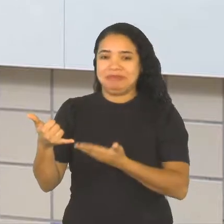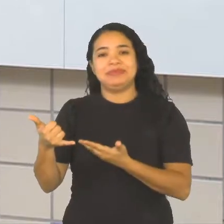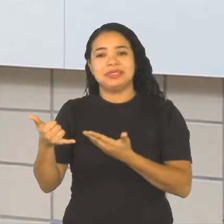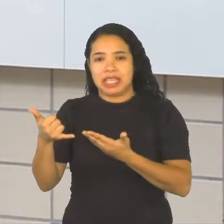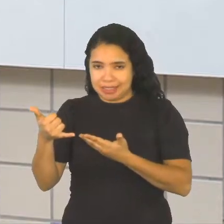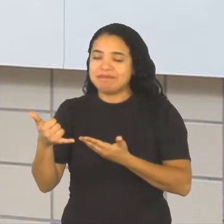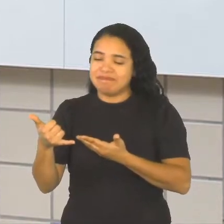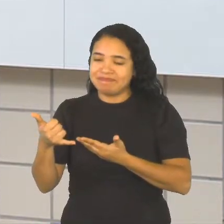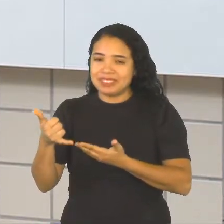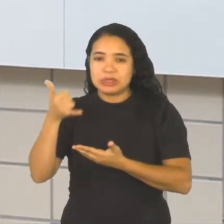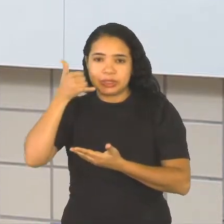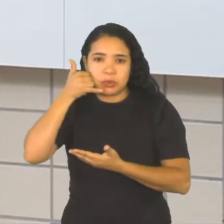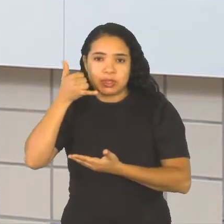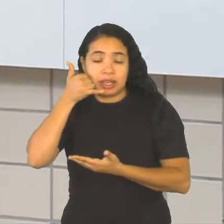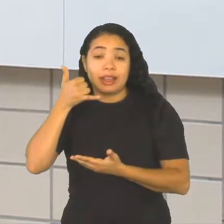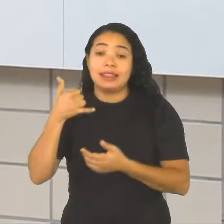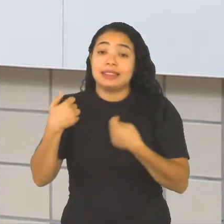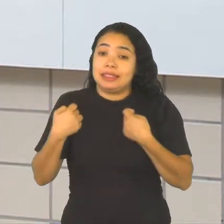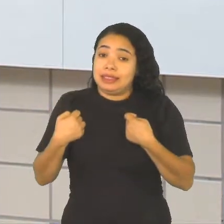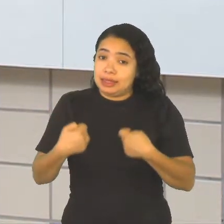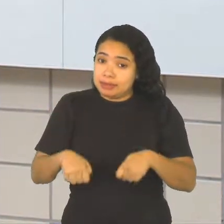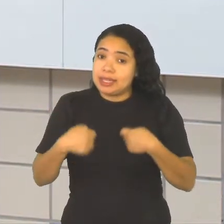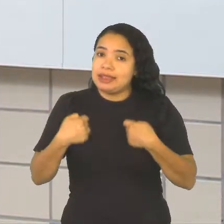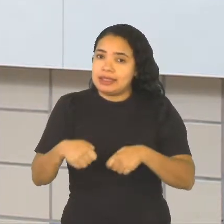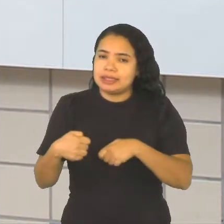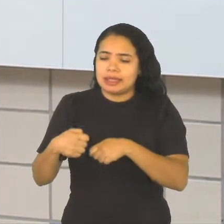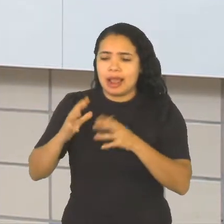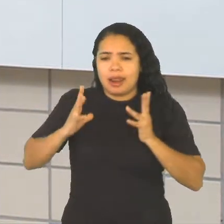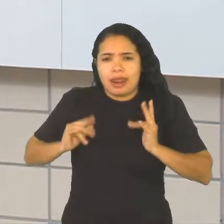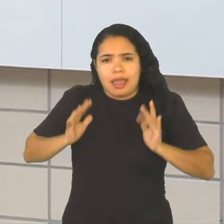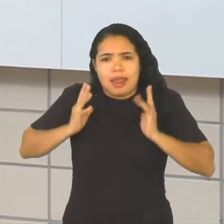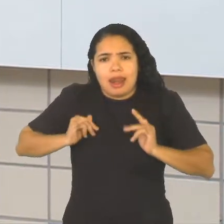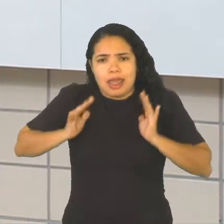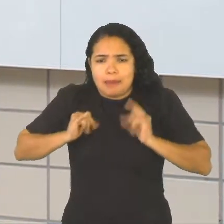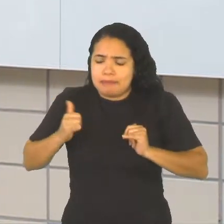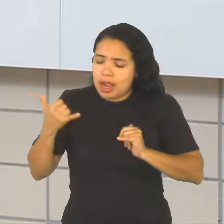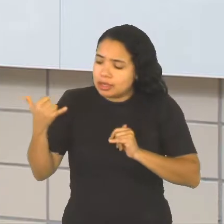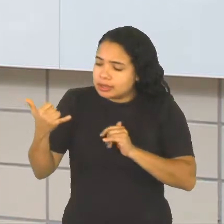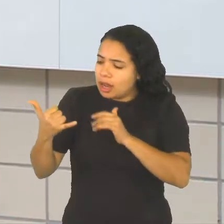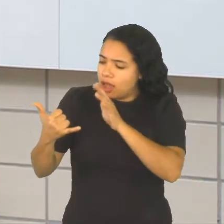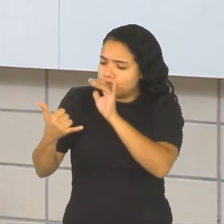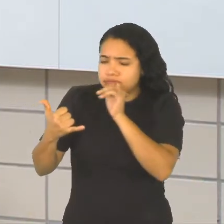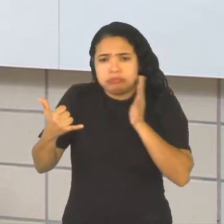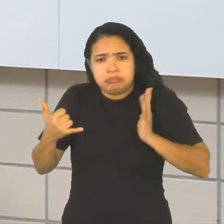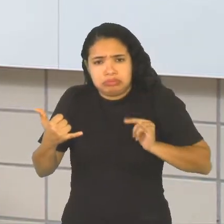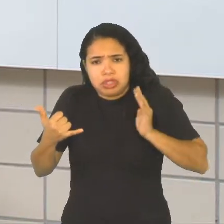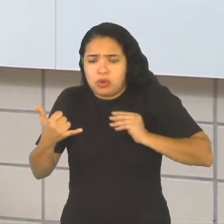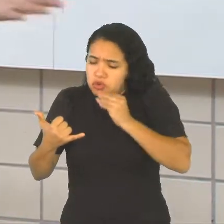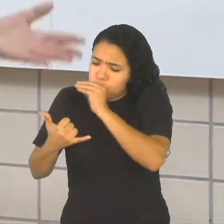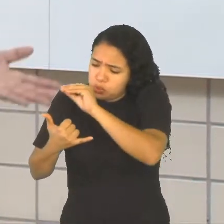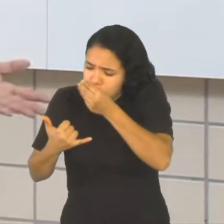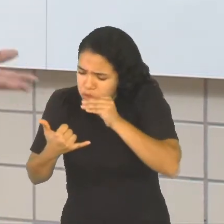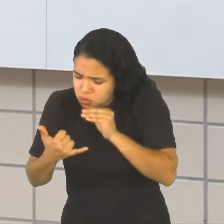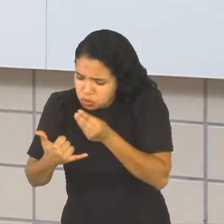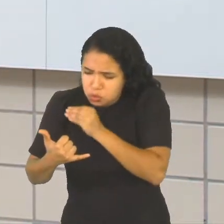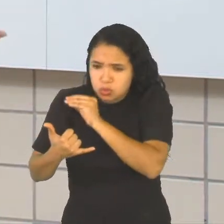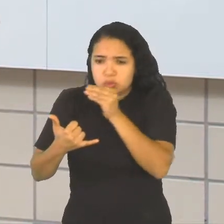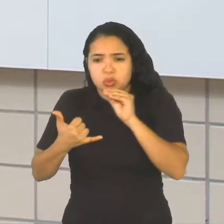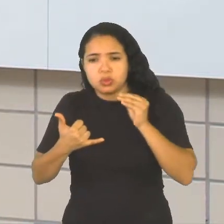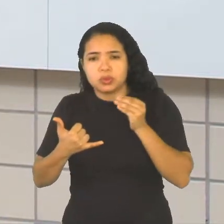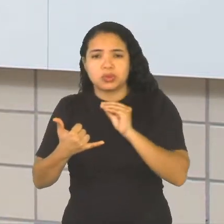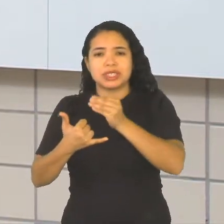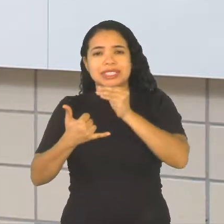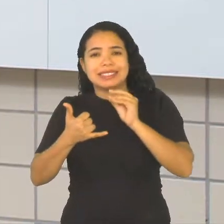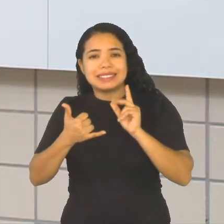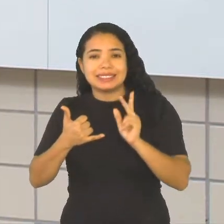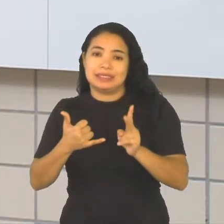muito importante a gente também manter a higienização deles constantemente, né? Mas aí se você pegar o álcool e meter no celular lá da sua mamãe, do seu pai ou